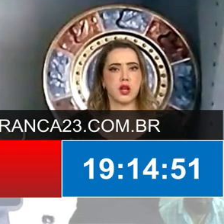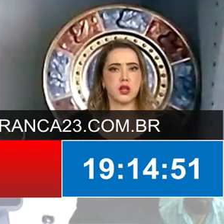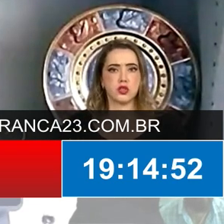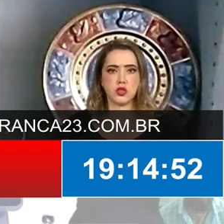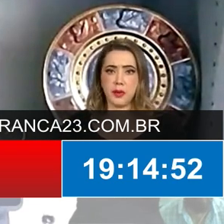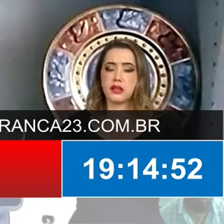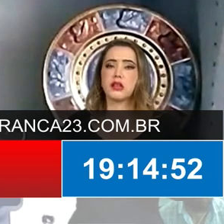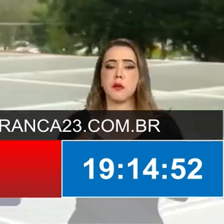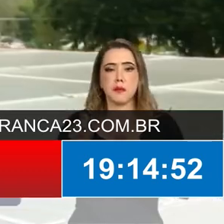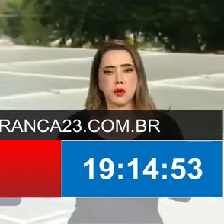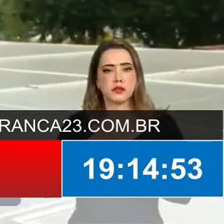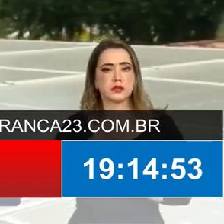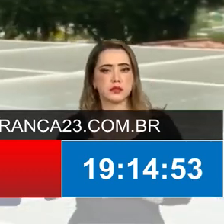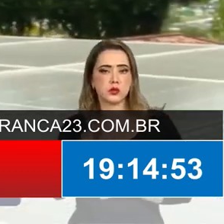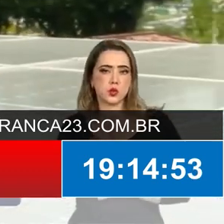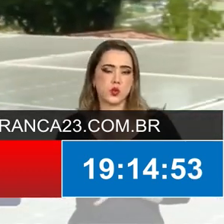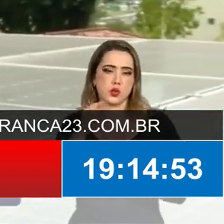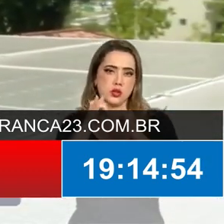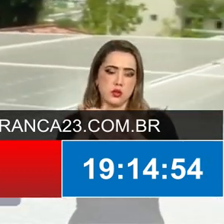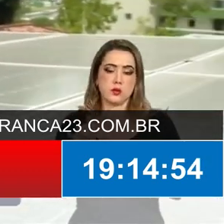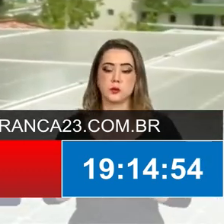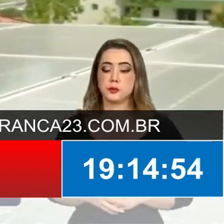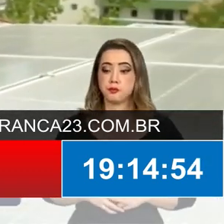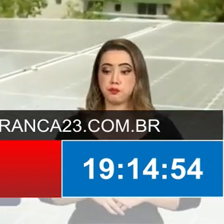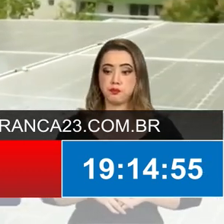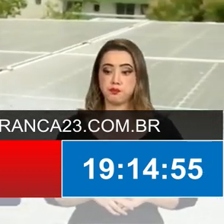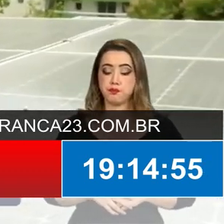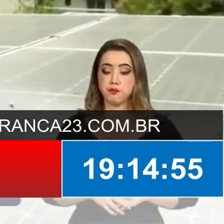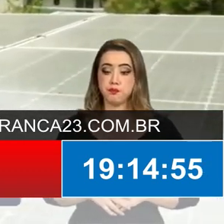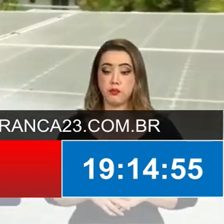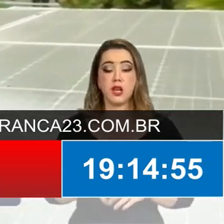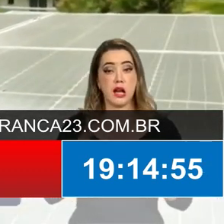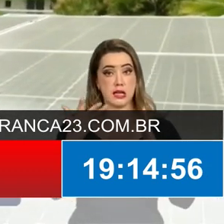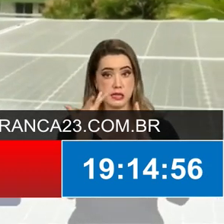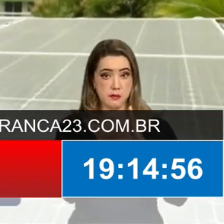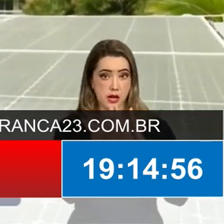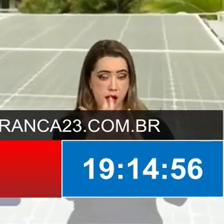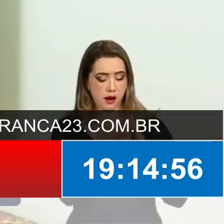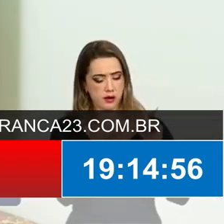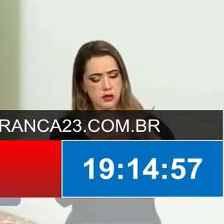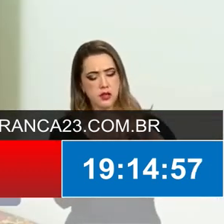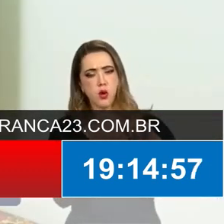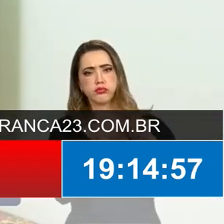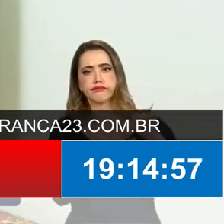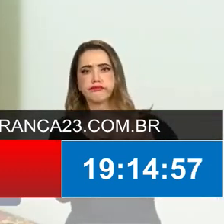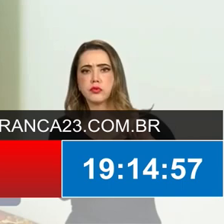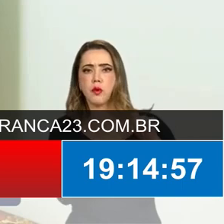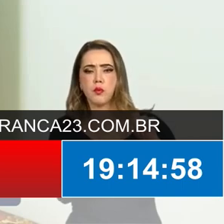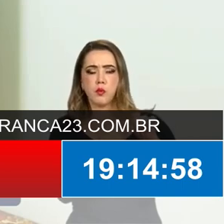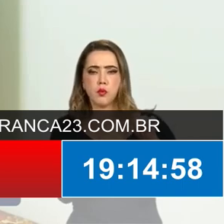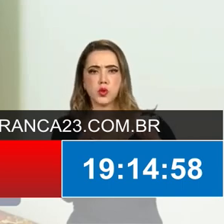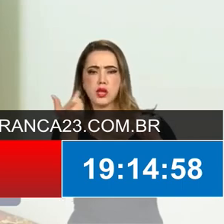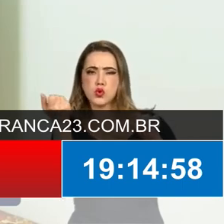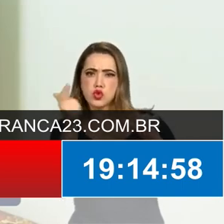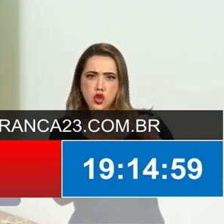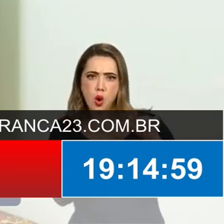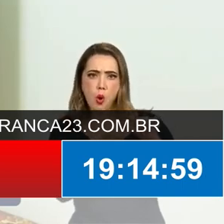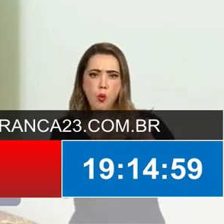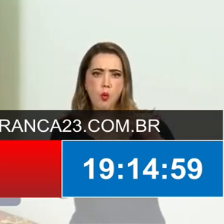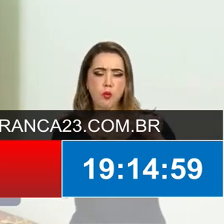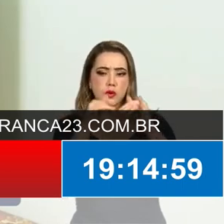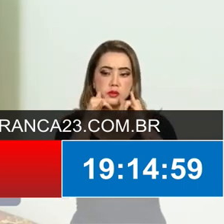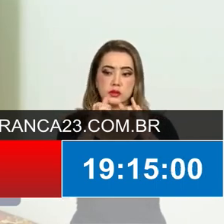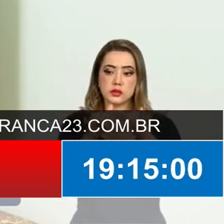desses postos de saúde. As placas convertem luz solar para energia elétrica. O inversor é o aparelho que adapta para a corrente